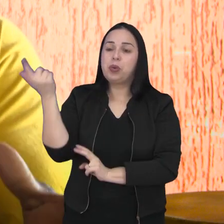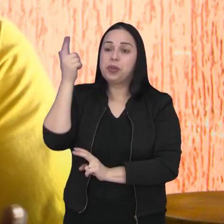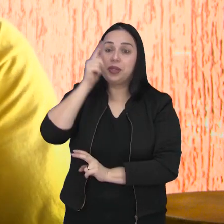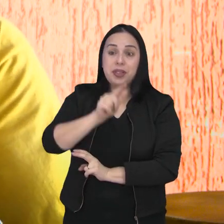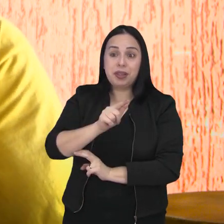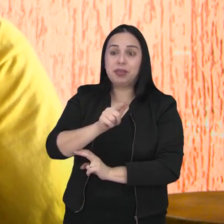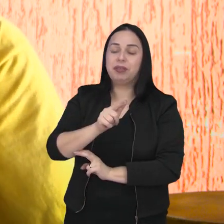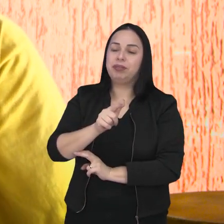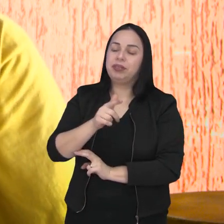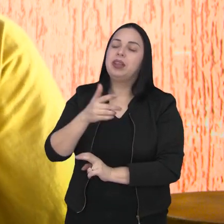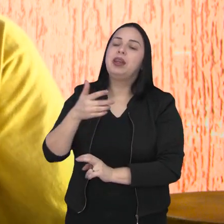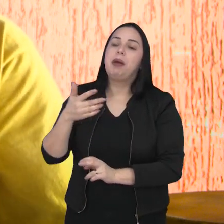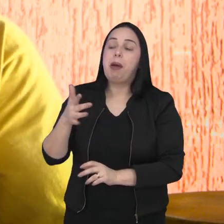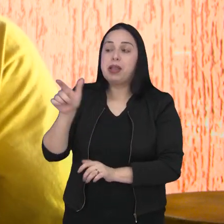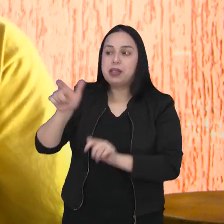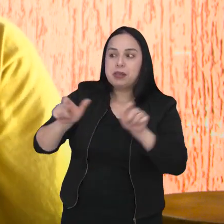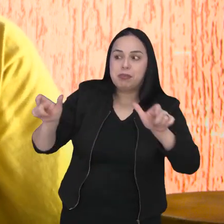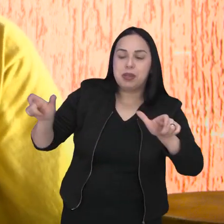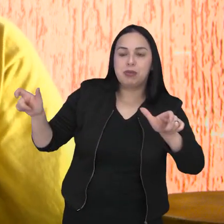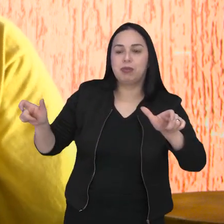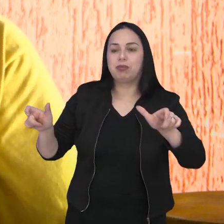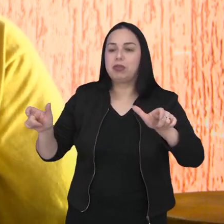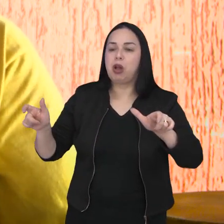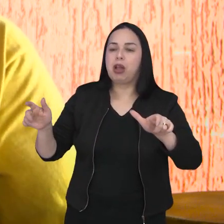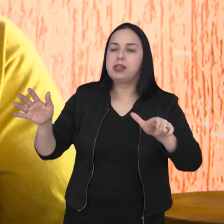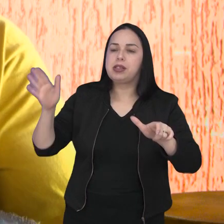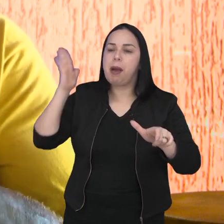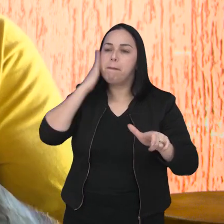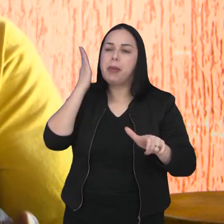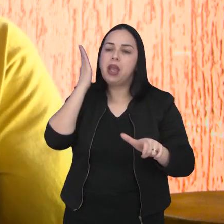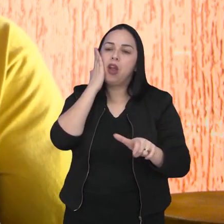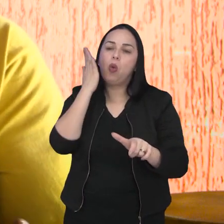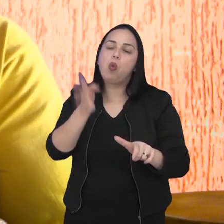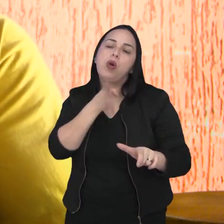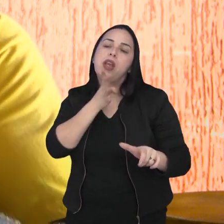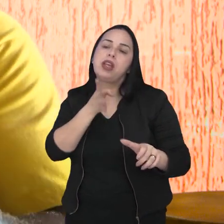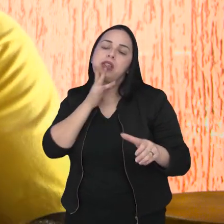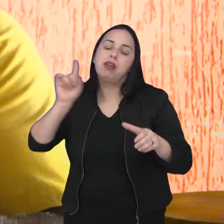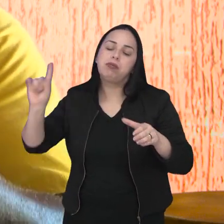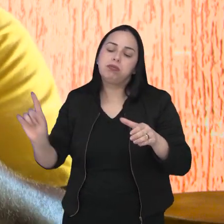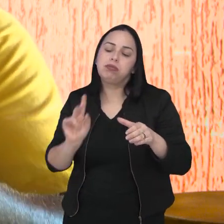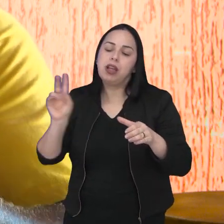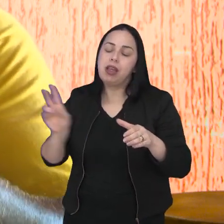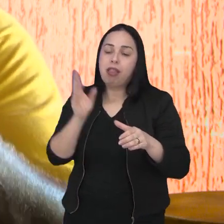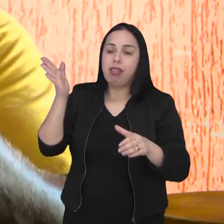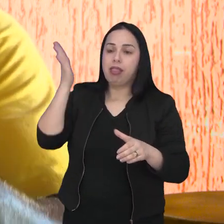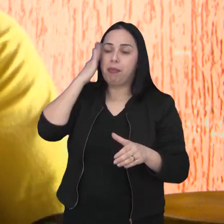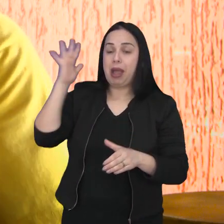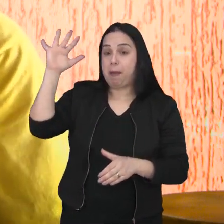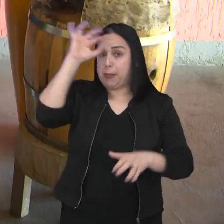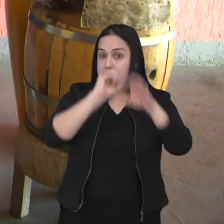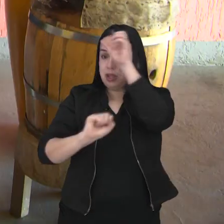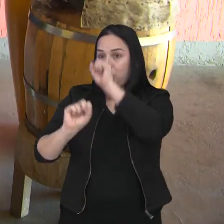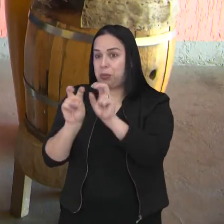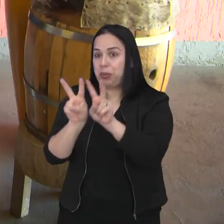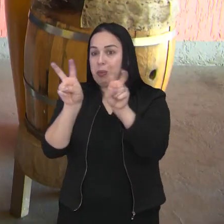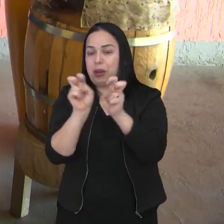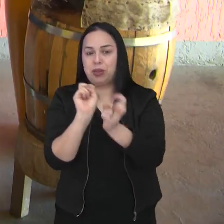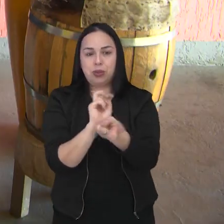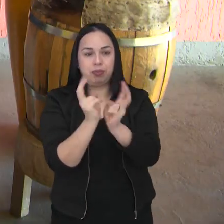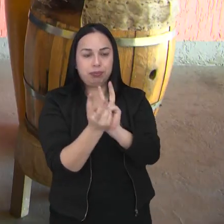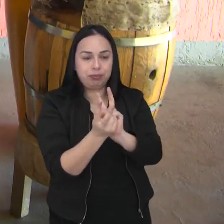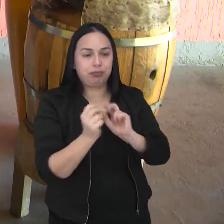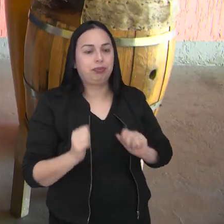essa abertura, né? Mais pessoas passou a querer saber mais sobre o jongo.